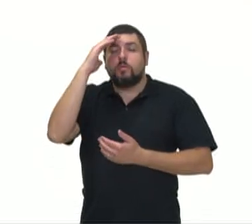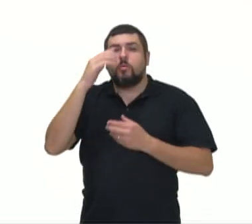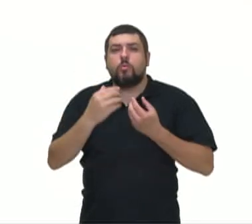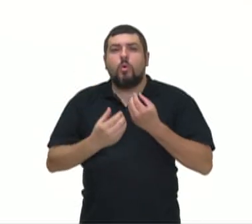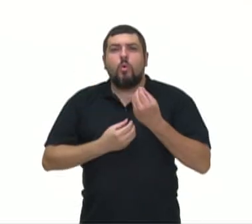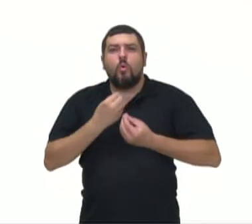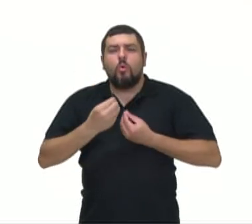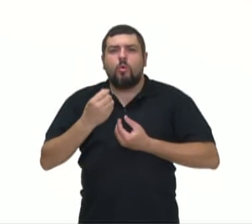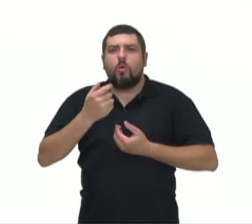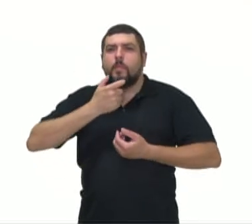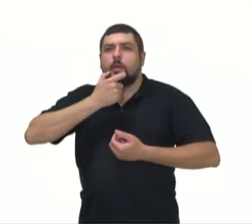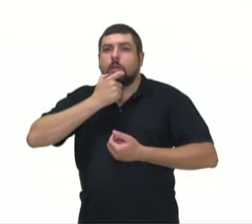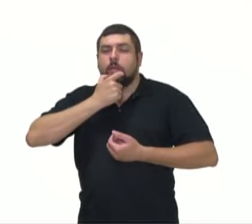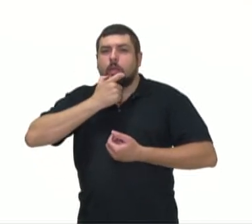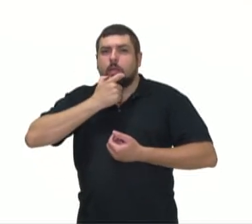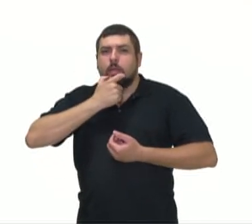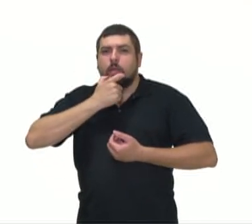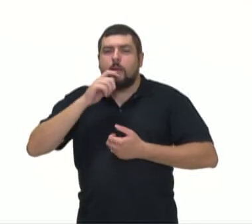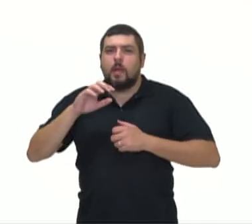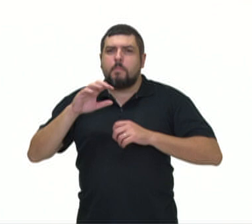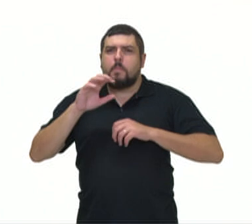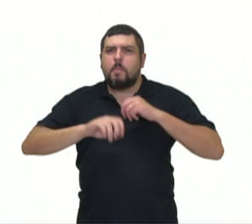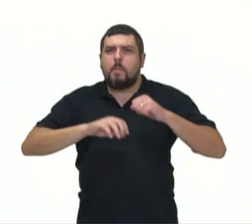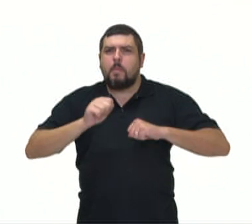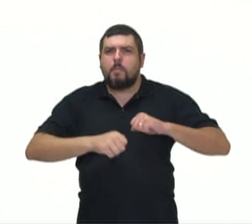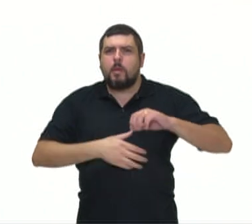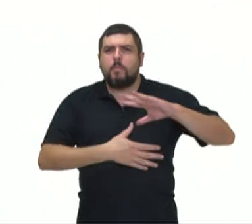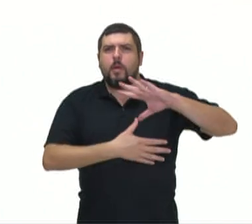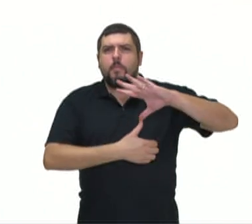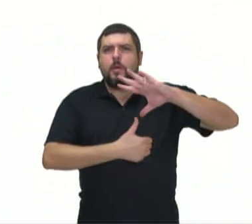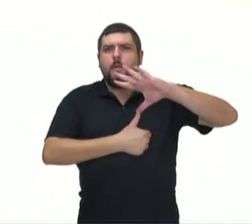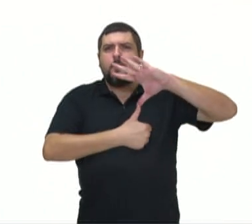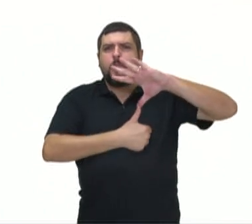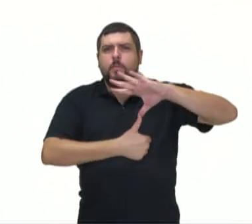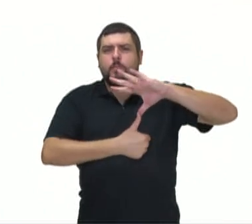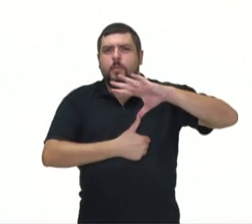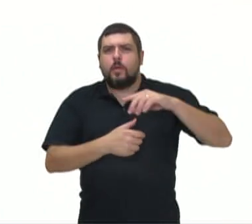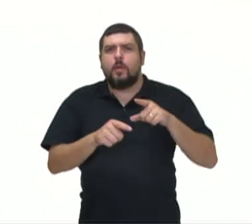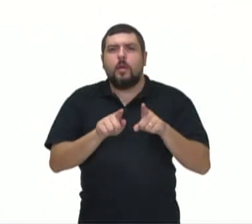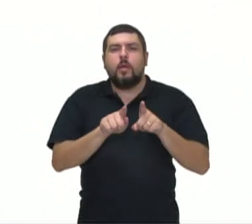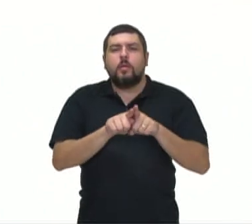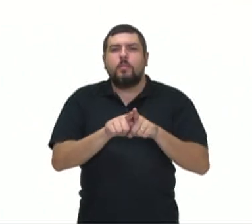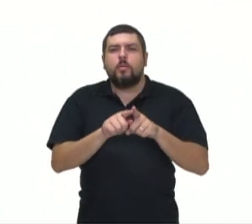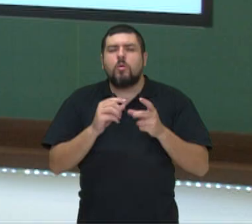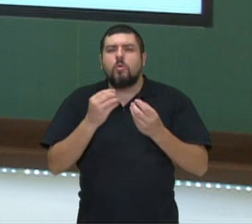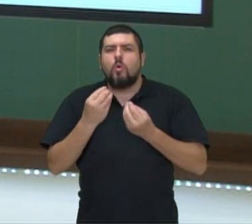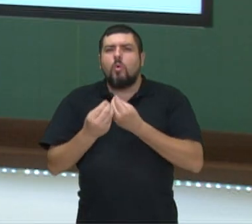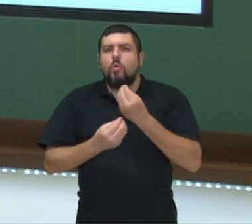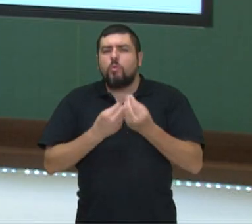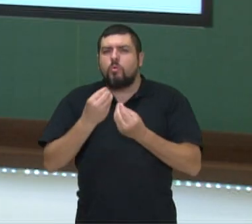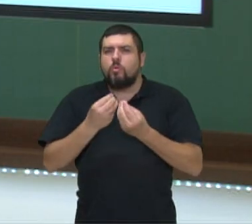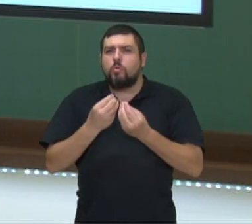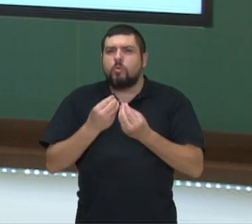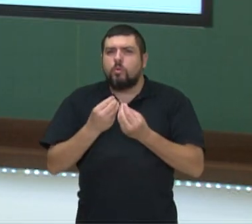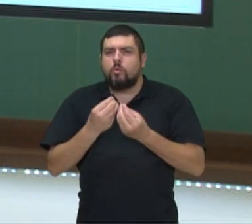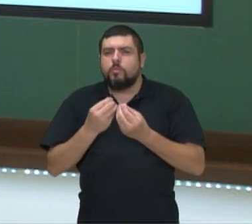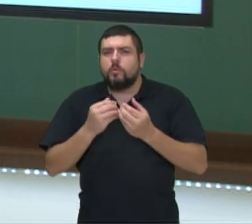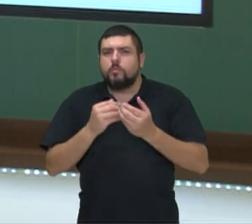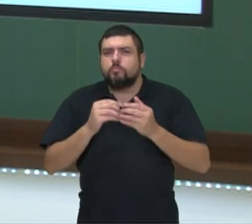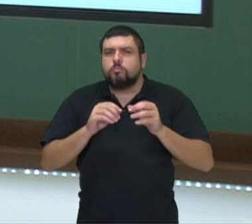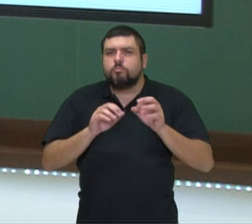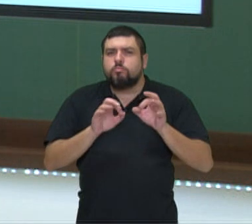colonização da América do Norte e vamos analisar a organização do sistema colonial inglês, como a Inglaterra